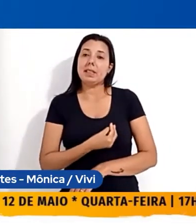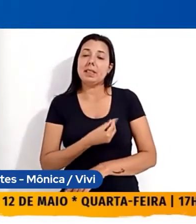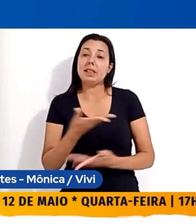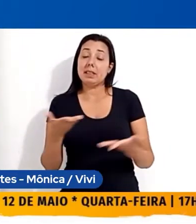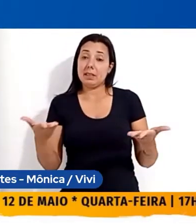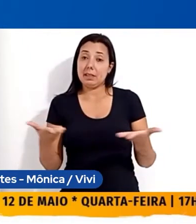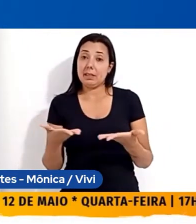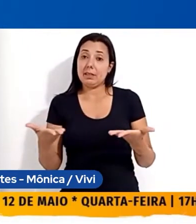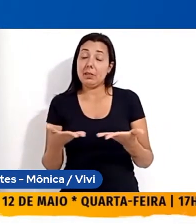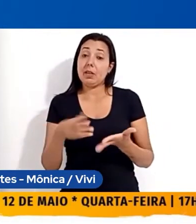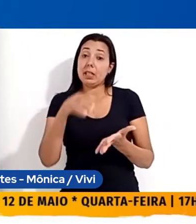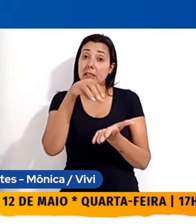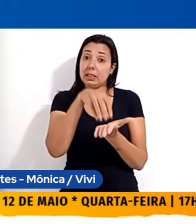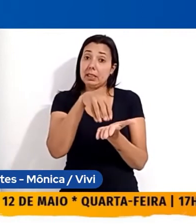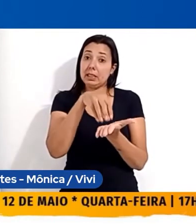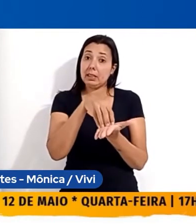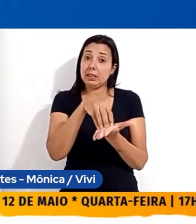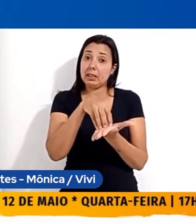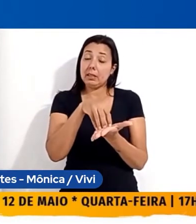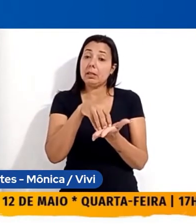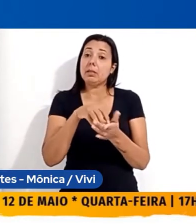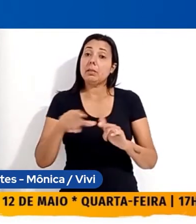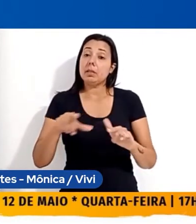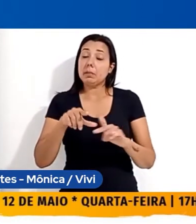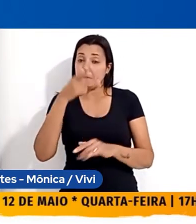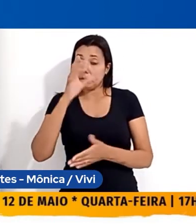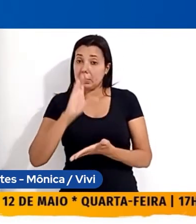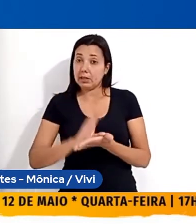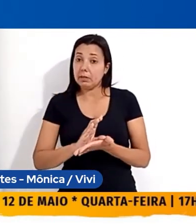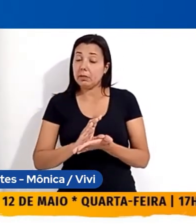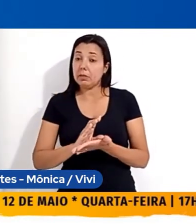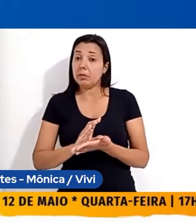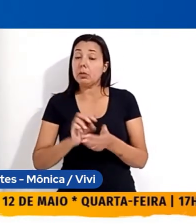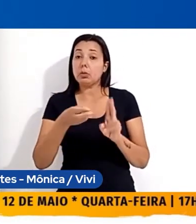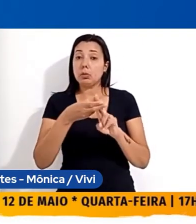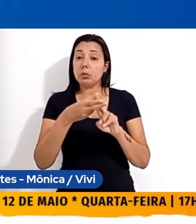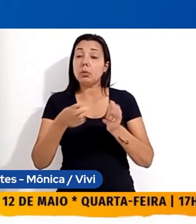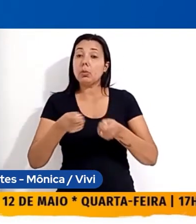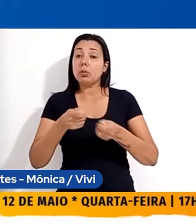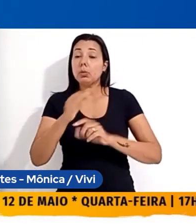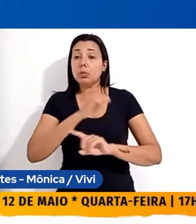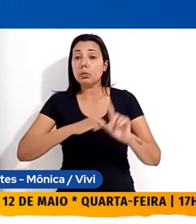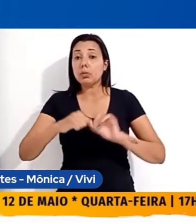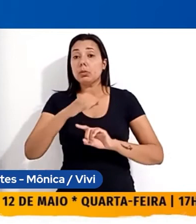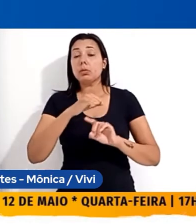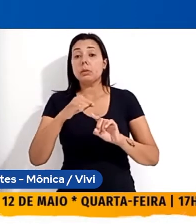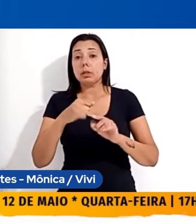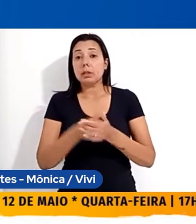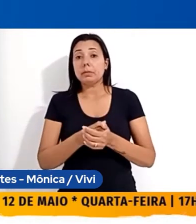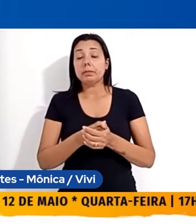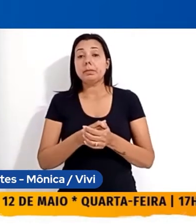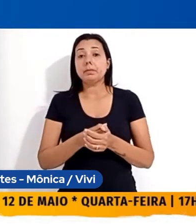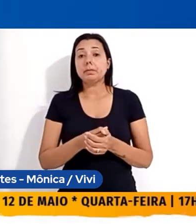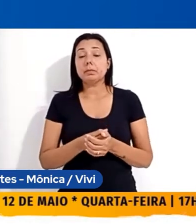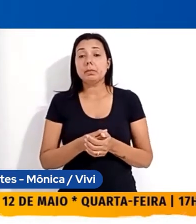instância central para o exercício cidadão do SUS, né, do controle social do Sistema Único de Saúde. Acho que